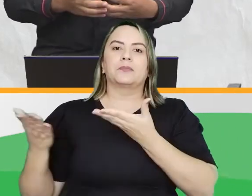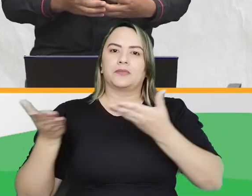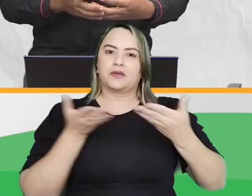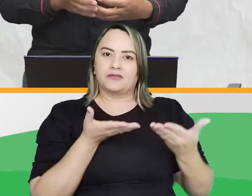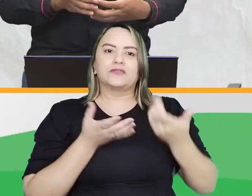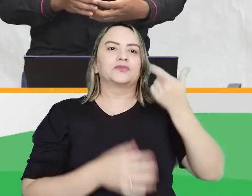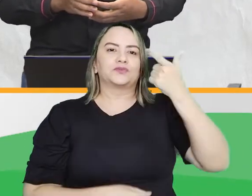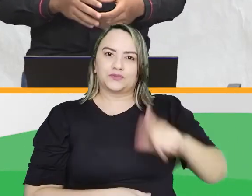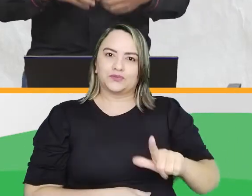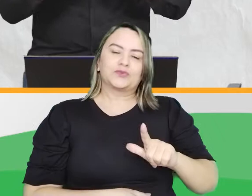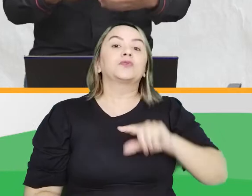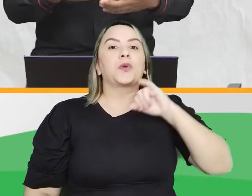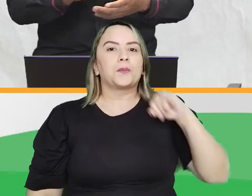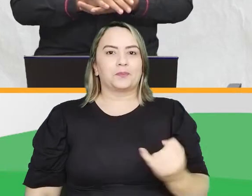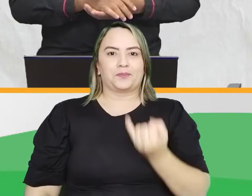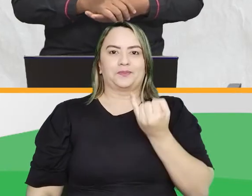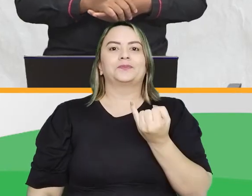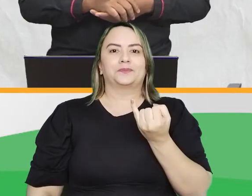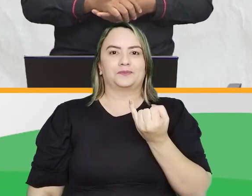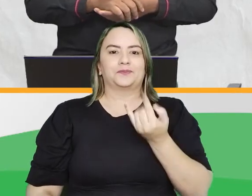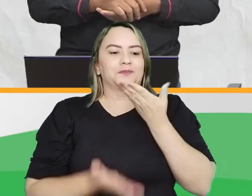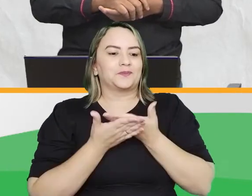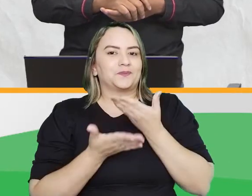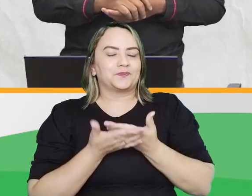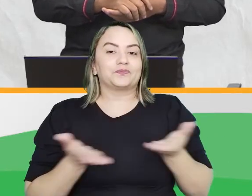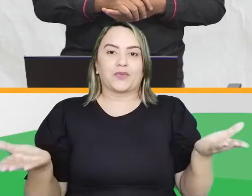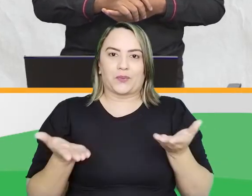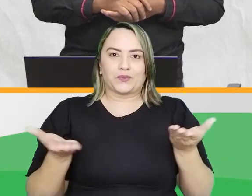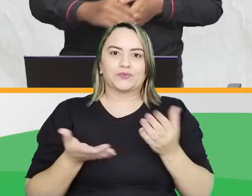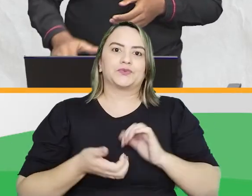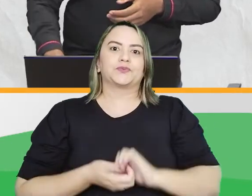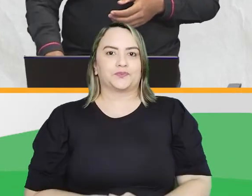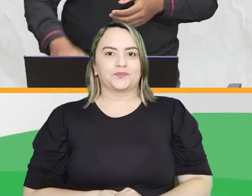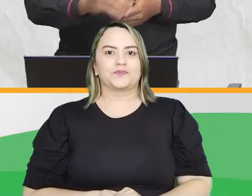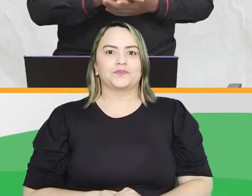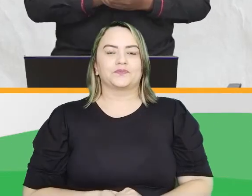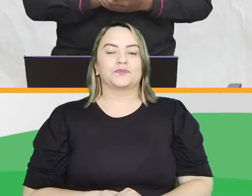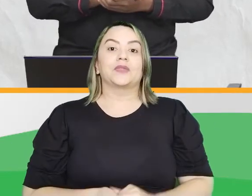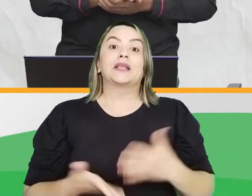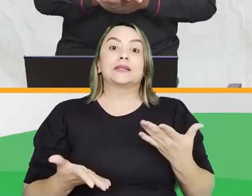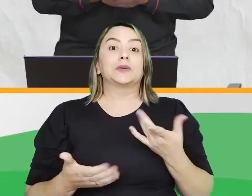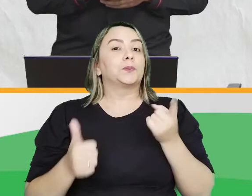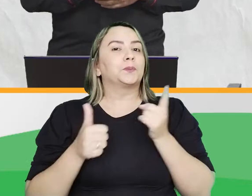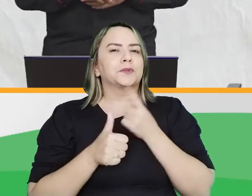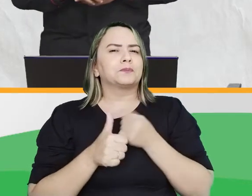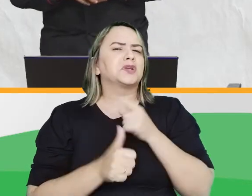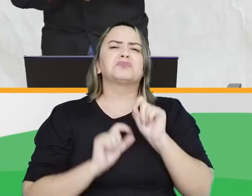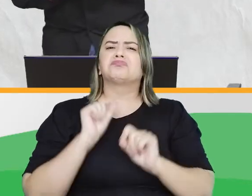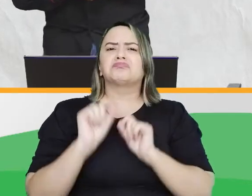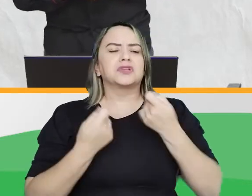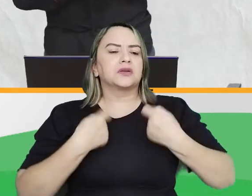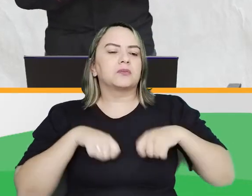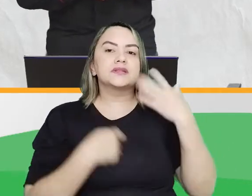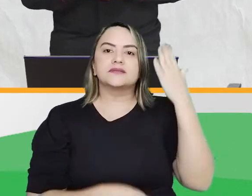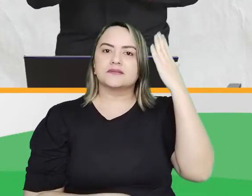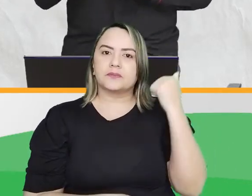todos bem-vindos mais uma vez e que nós possamos aproveitar ao máximo a nossa aula de hoje. Então, vamos lá. Primeira coisa que a gente deve